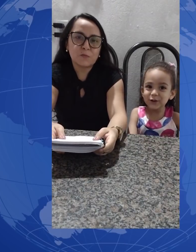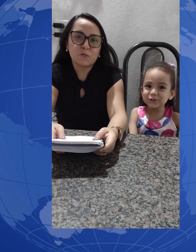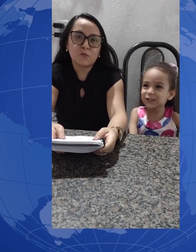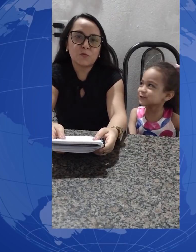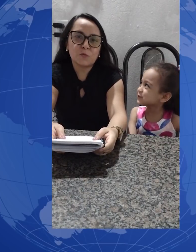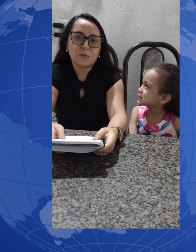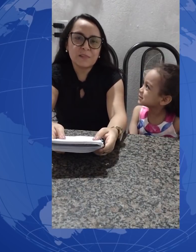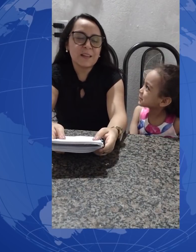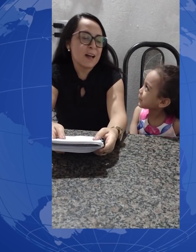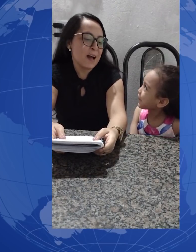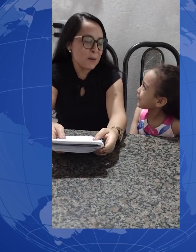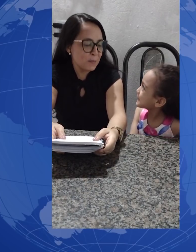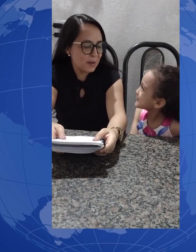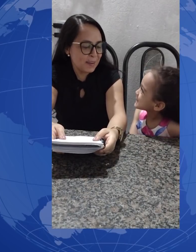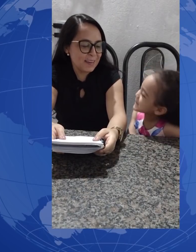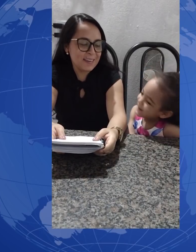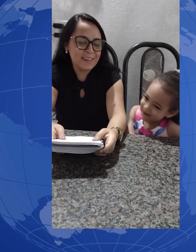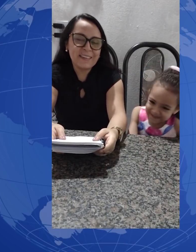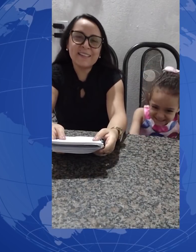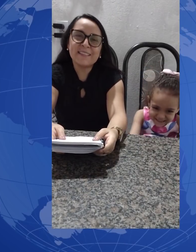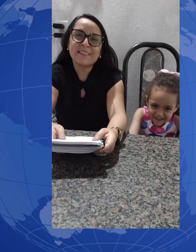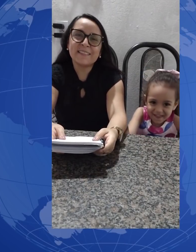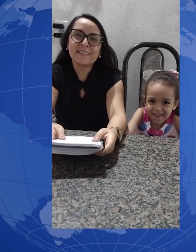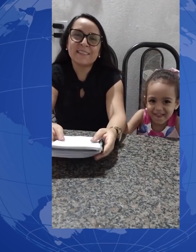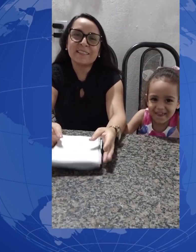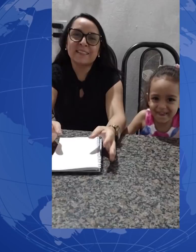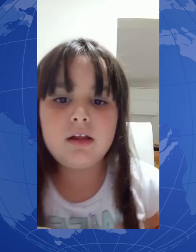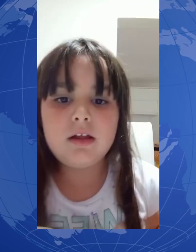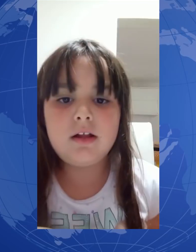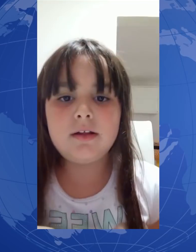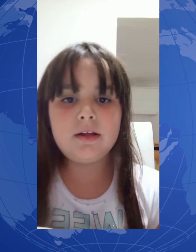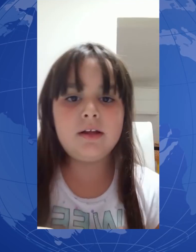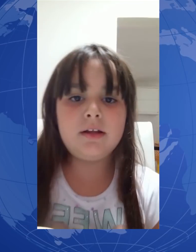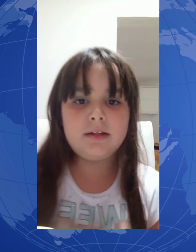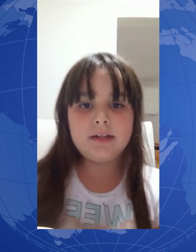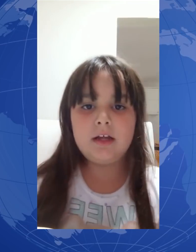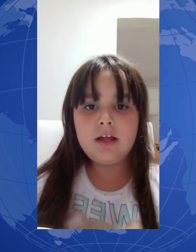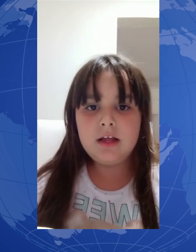É o Senhor Jesus. Amém.